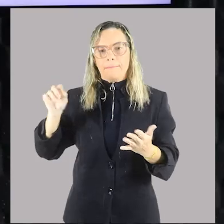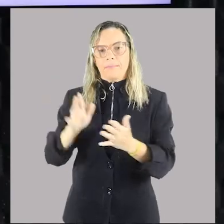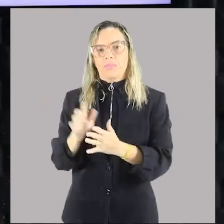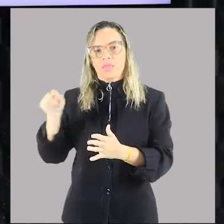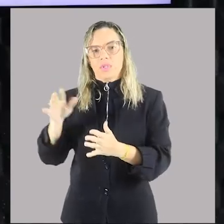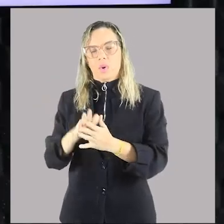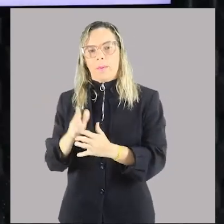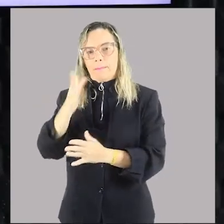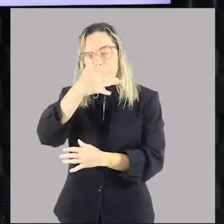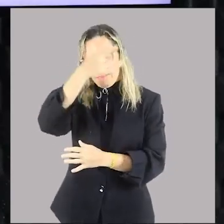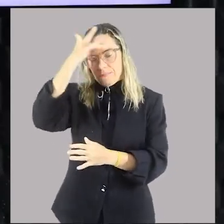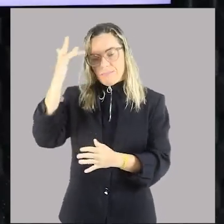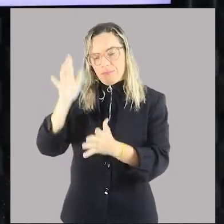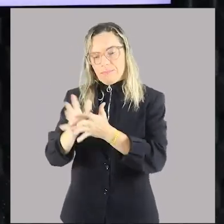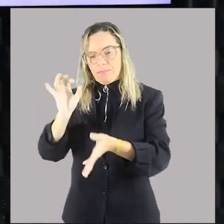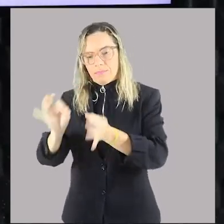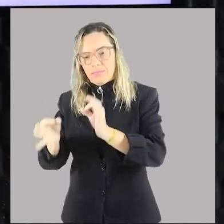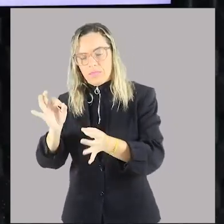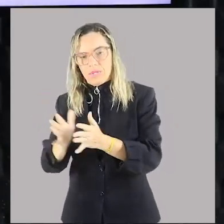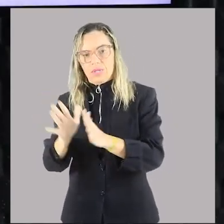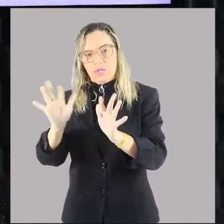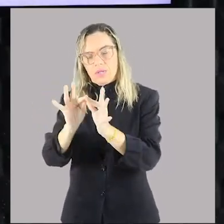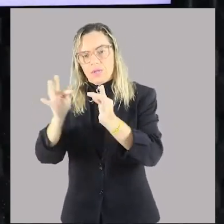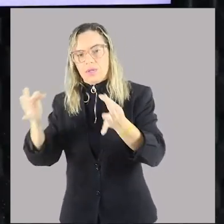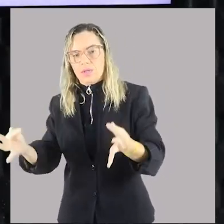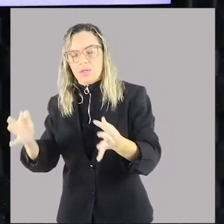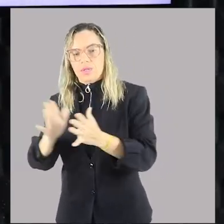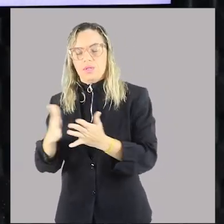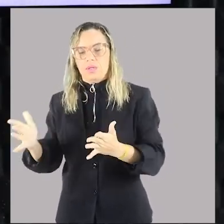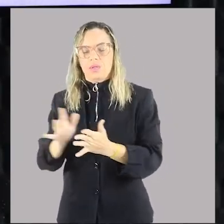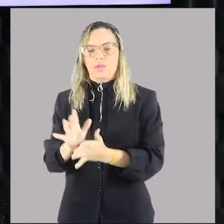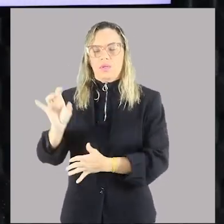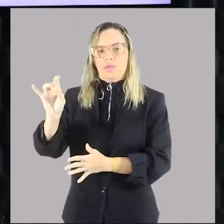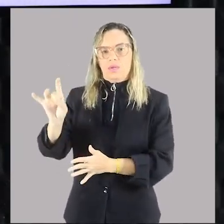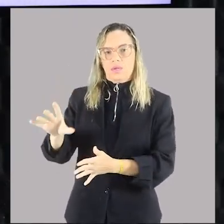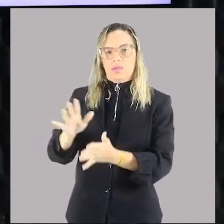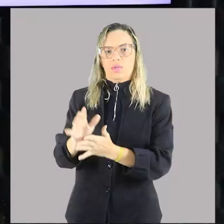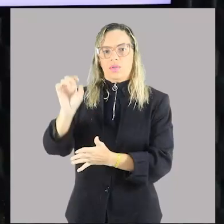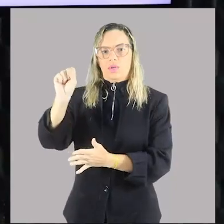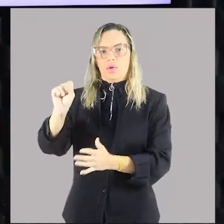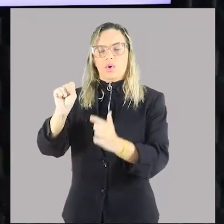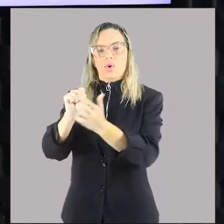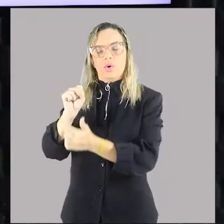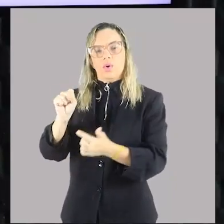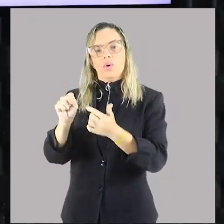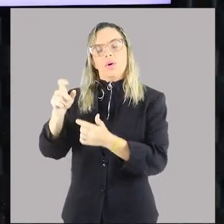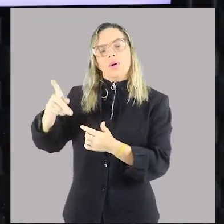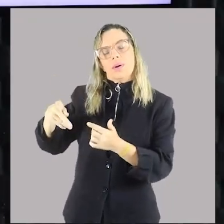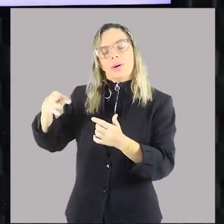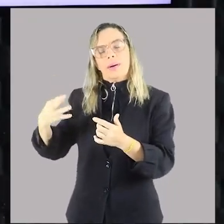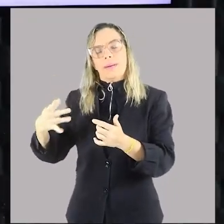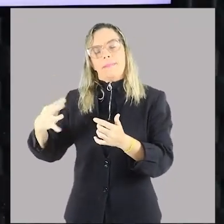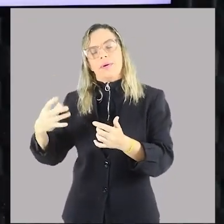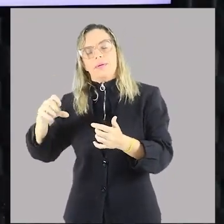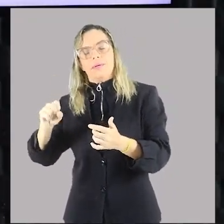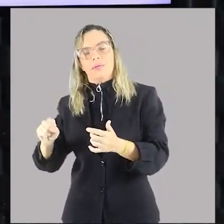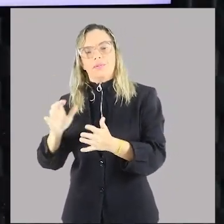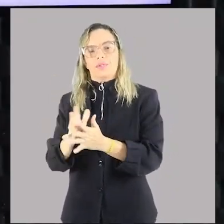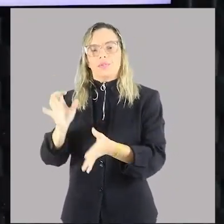entidades, e isso vai ser mais simples, tendo em vista que são apenas 8 pessoas jurídicas que serão abordadas nesta